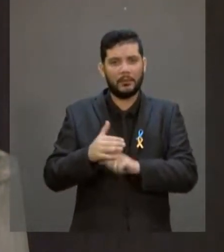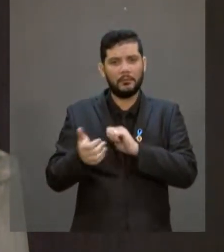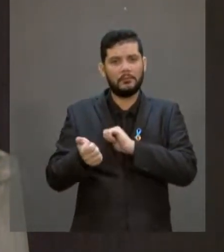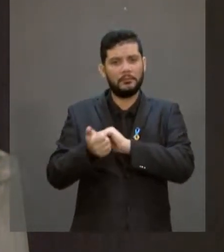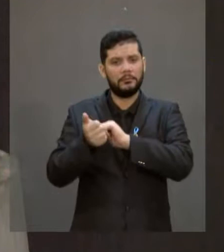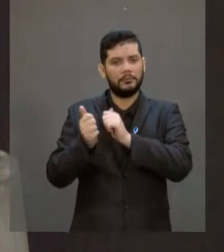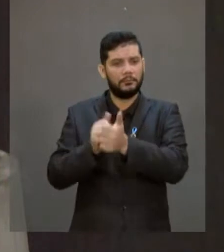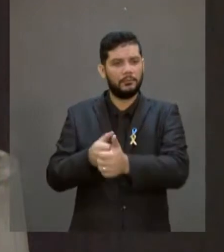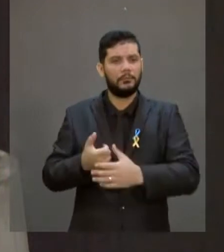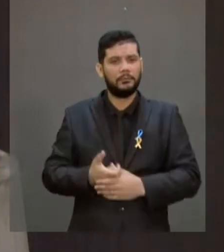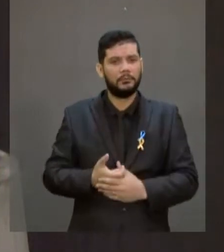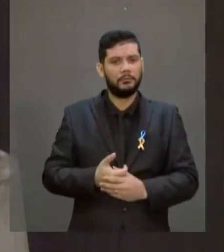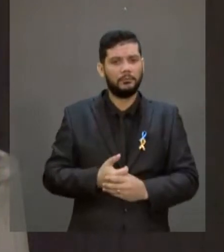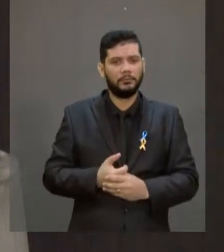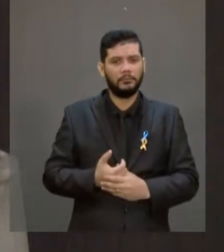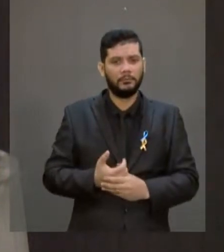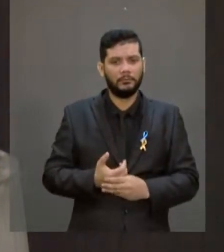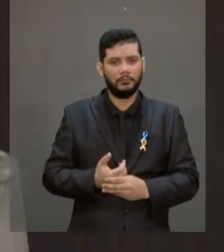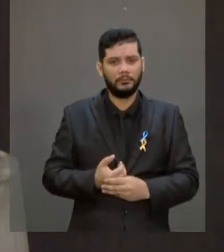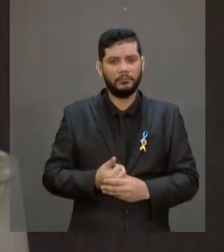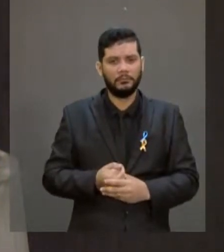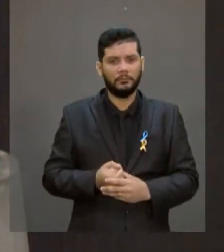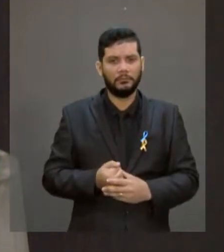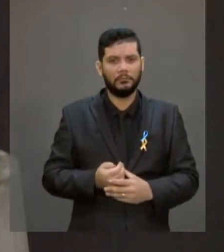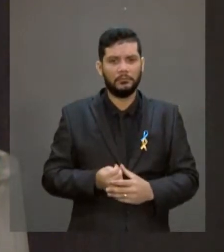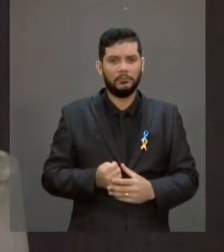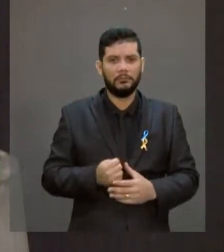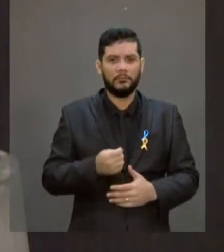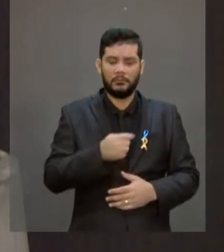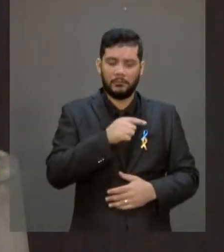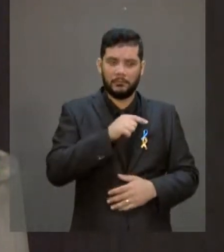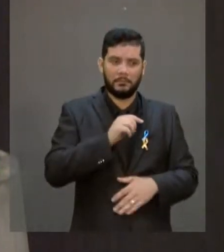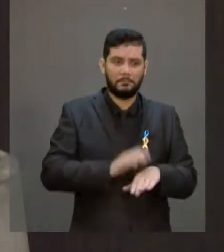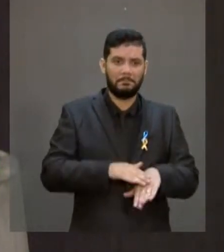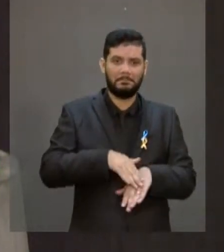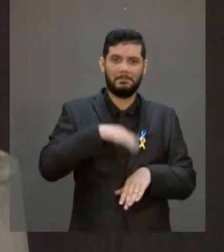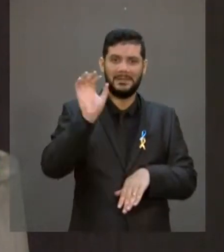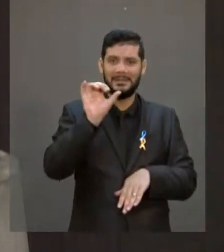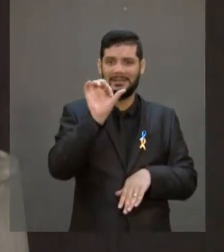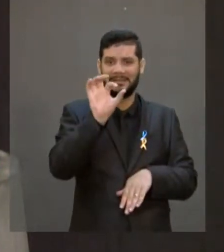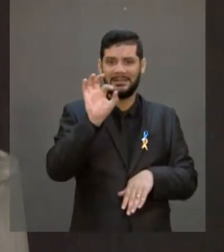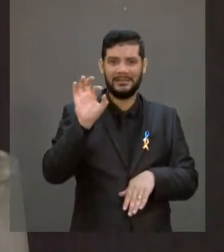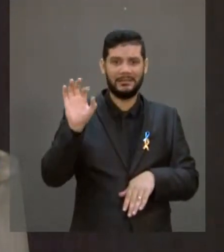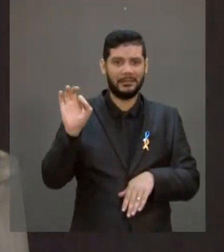soma, portanto, a essa lista de mais de 600 homicídios causados por intervenção policial.